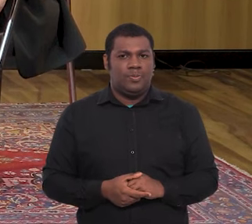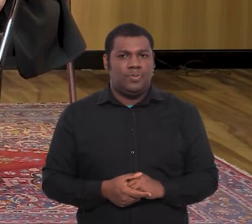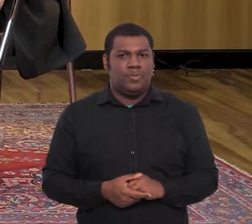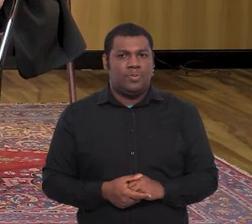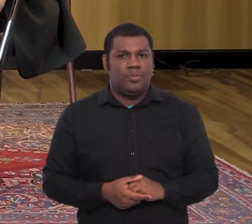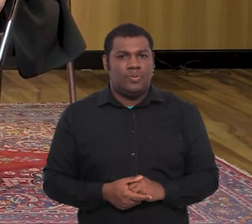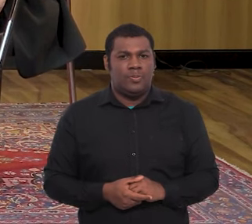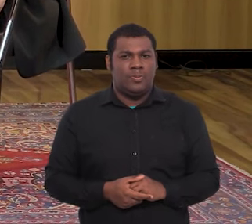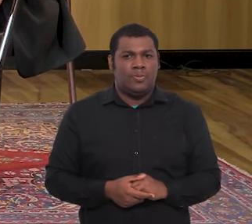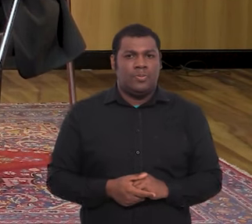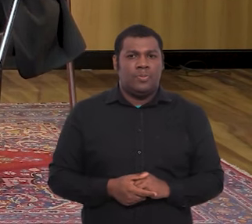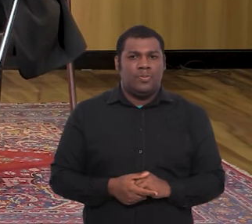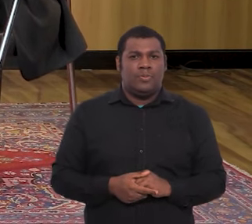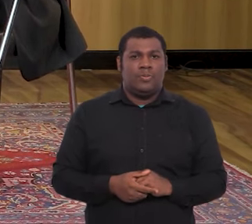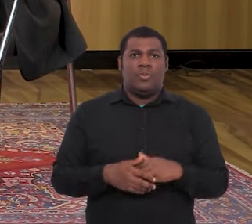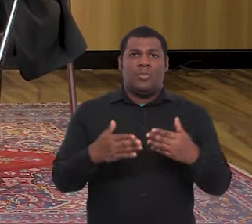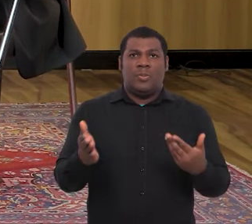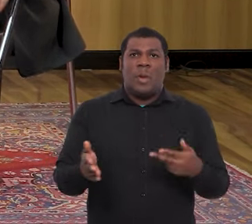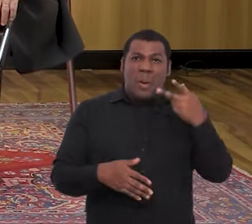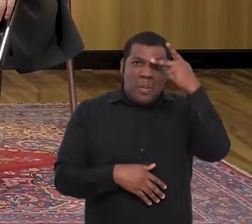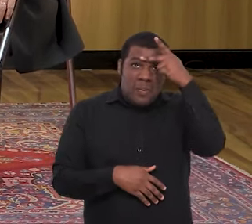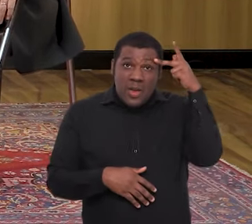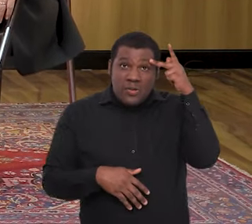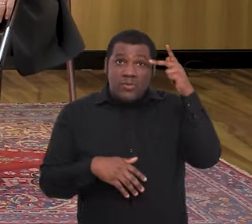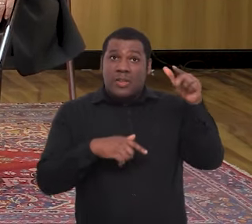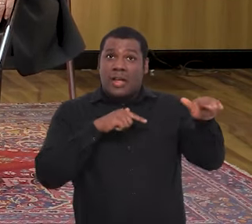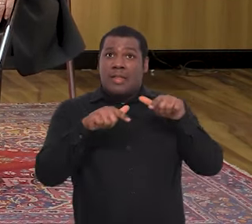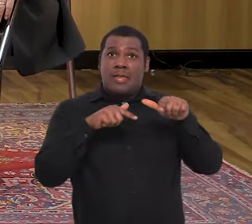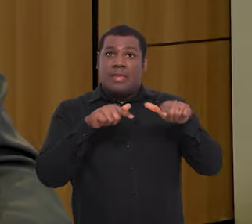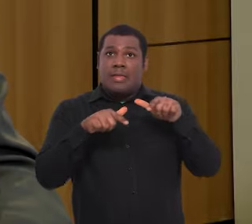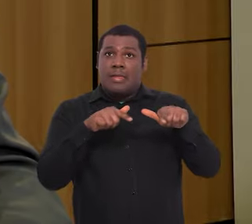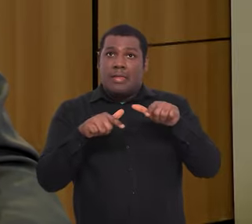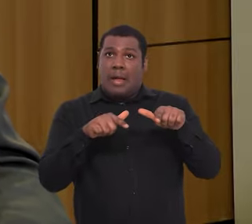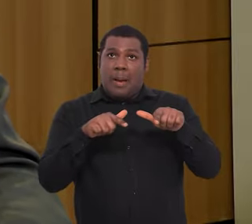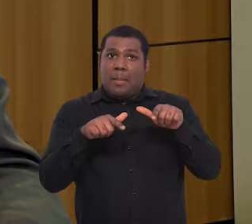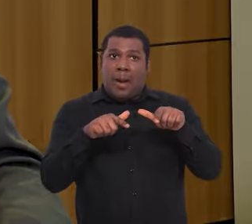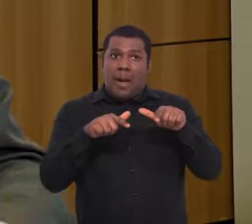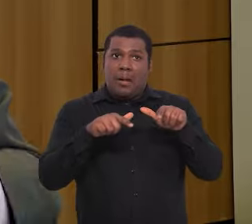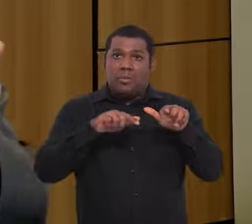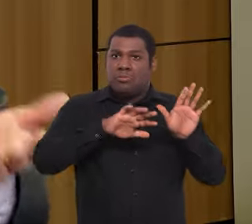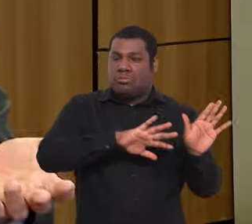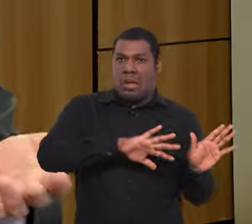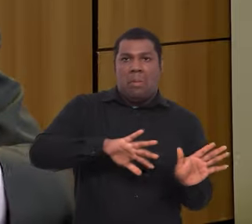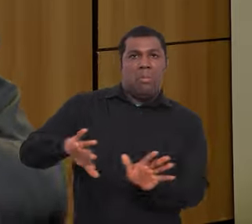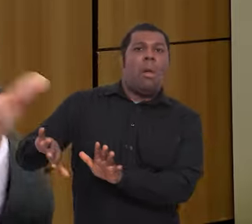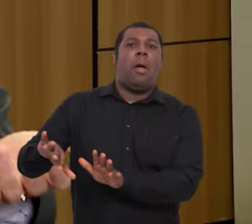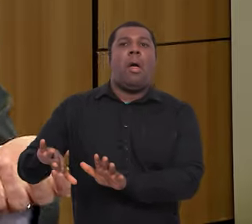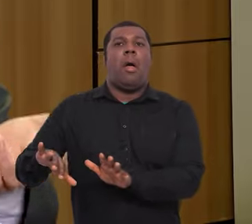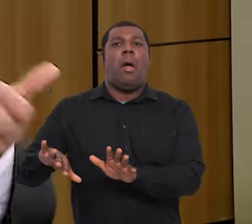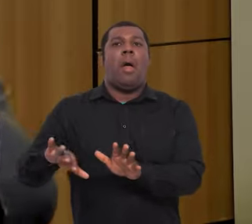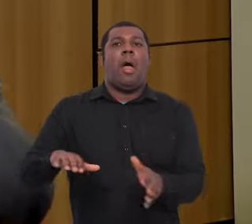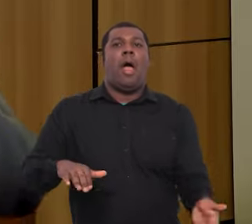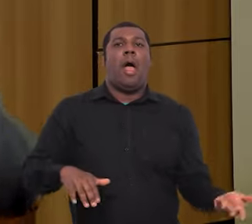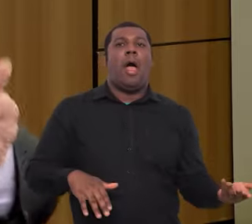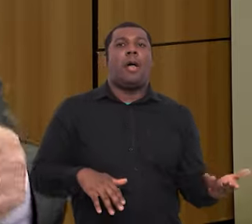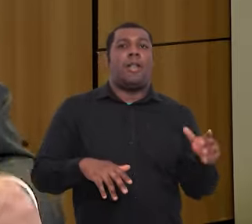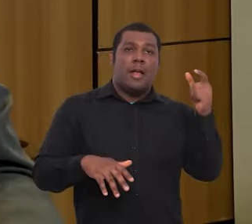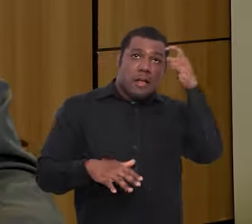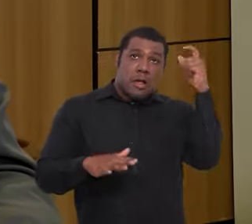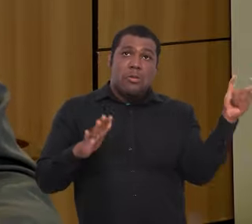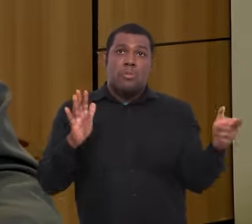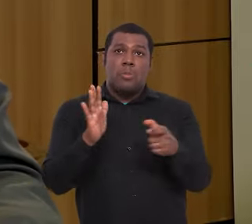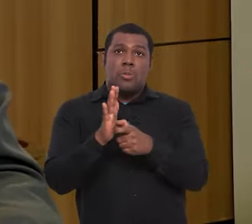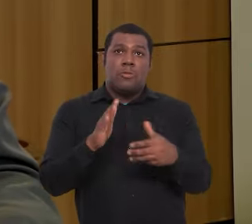na substituição das pessoas por tecnologia nós vamos na profundidade substitui as pessoas pela